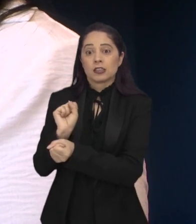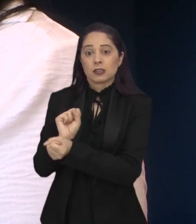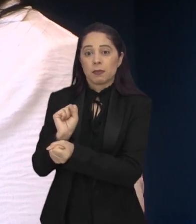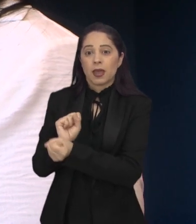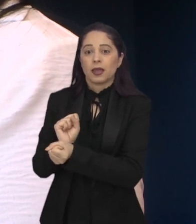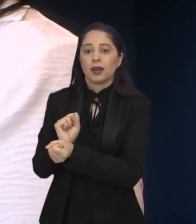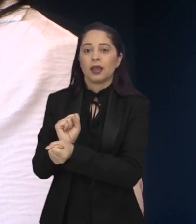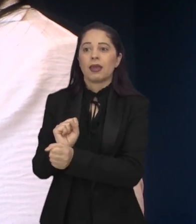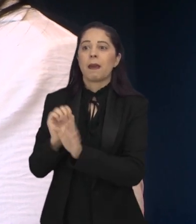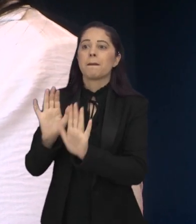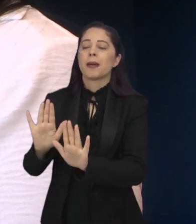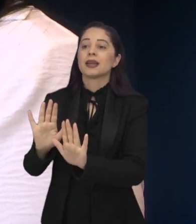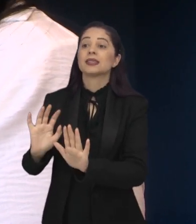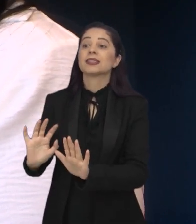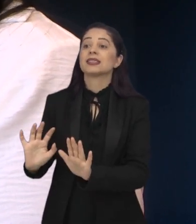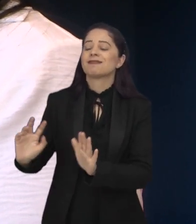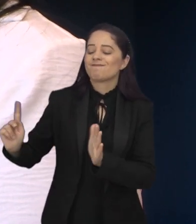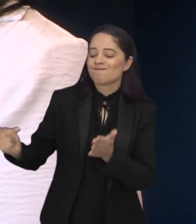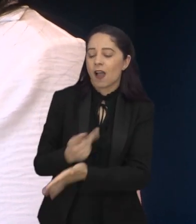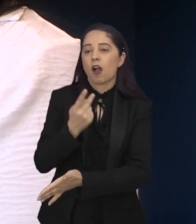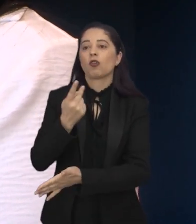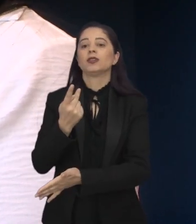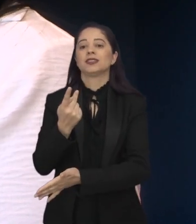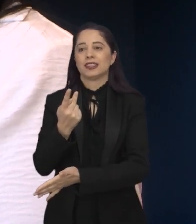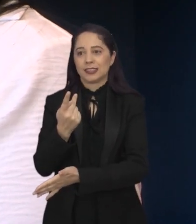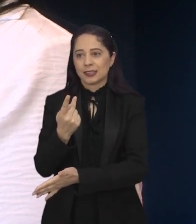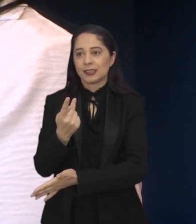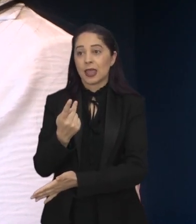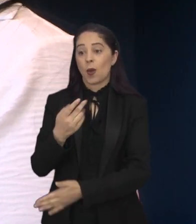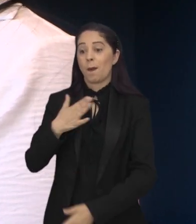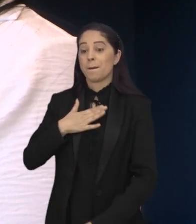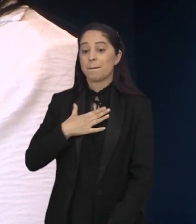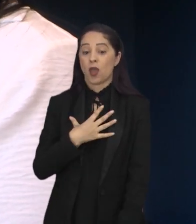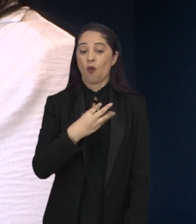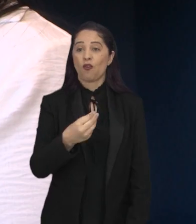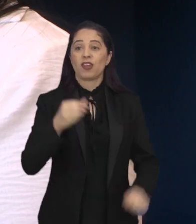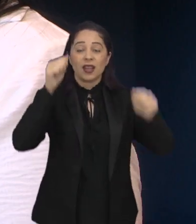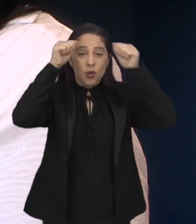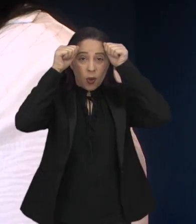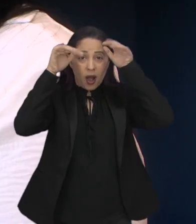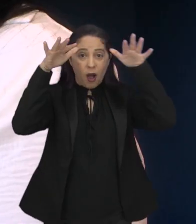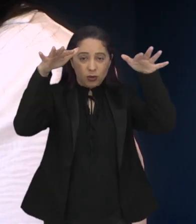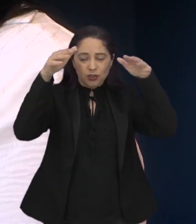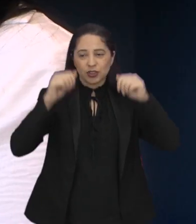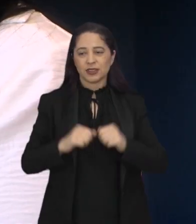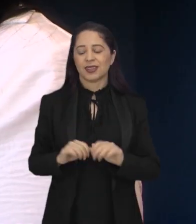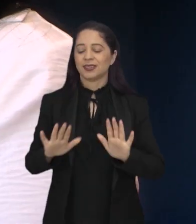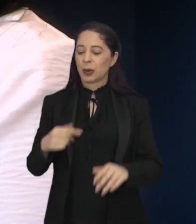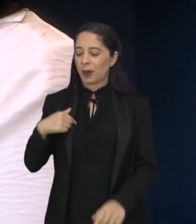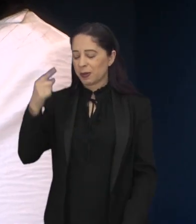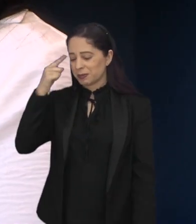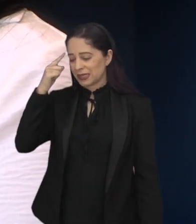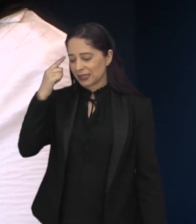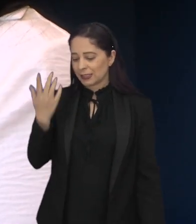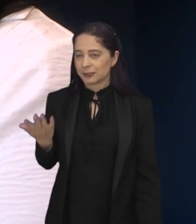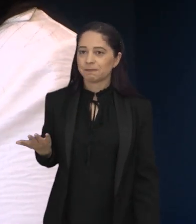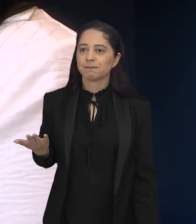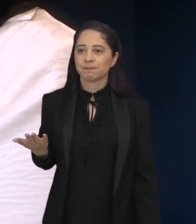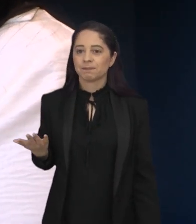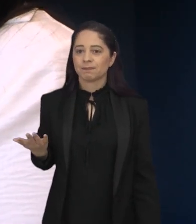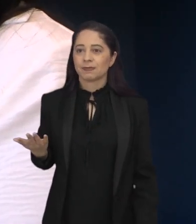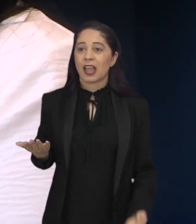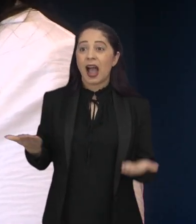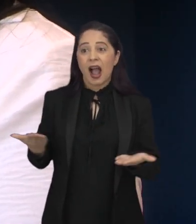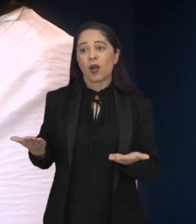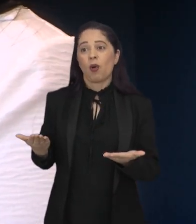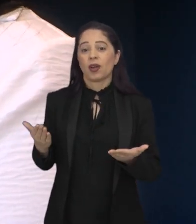nesse intervalo que eu aguardei, eu descobri, uma dor, que é o autismo do meu filho. E aí foi na onde que falei, vamos lá,